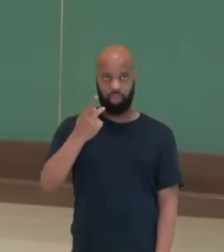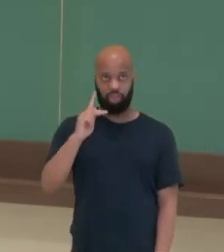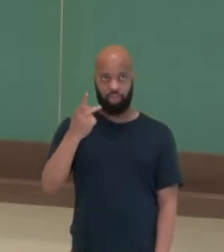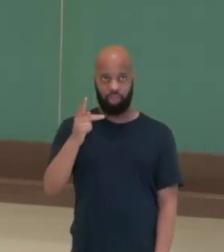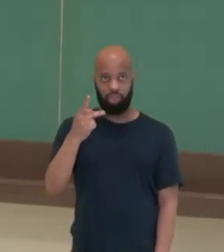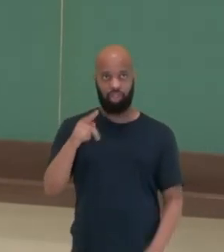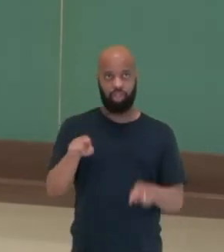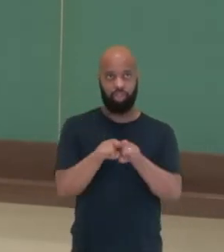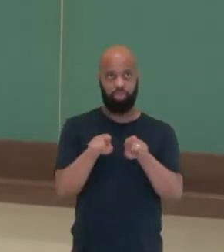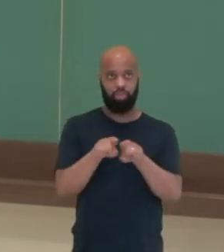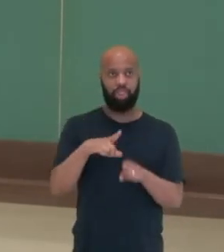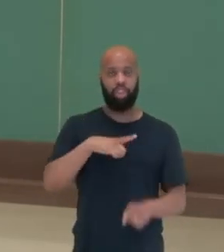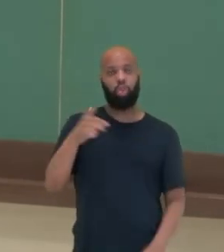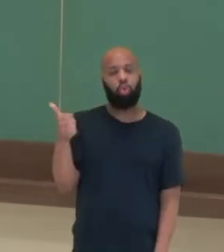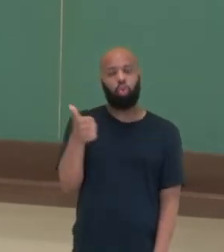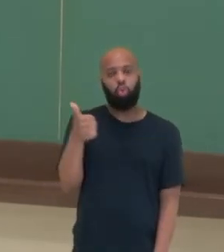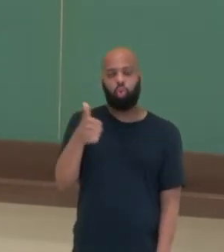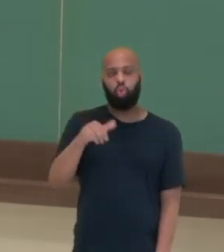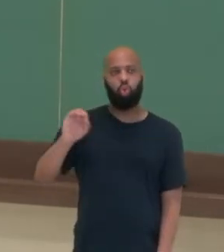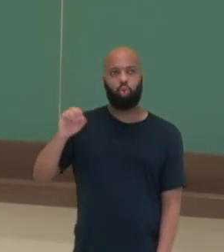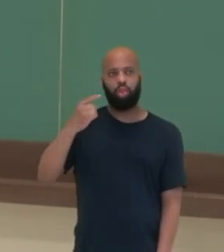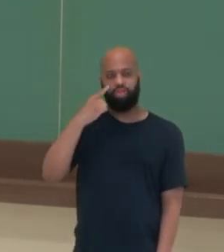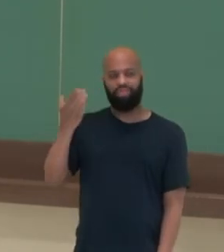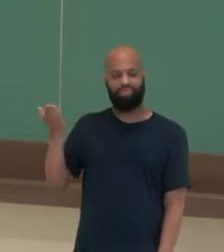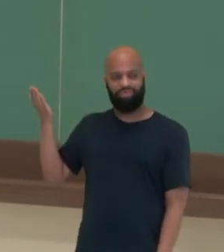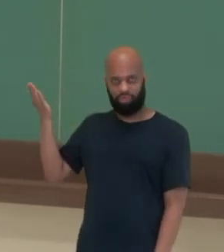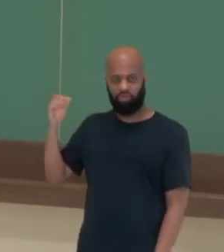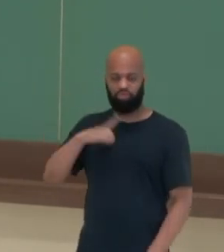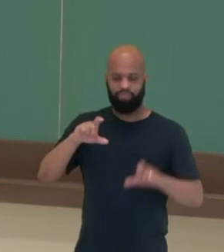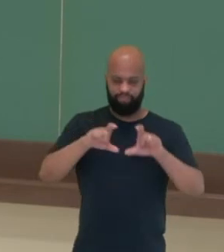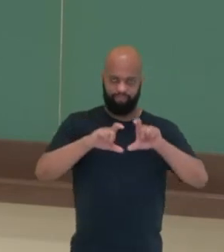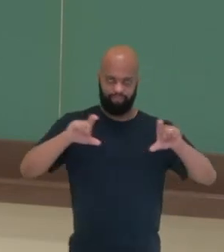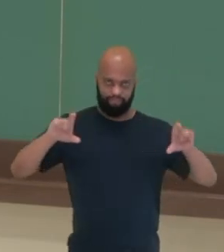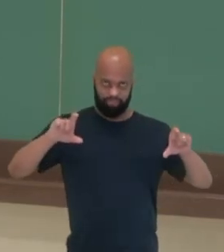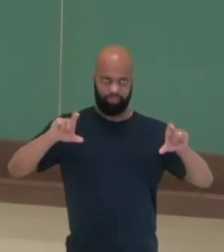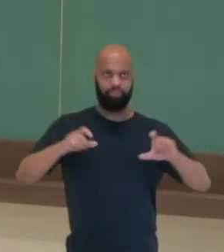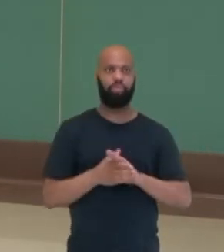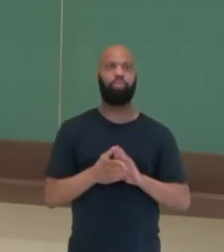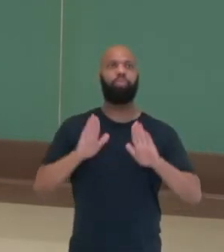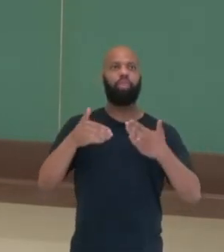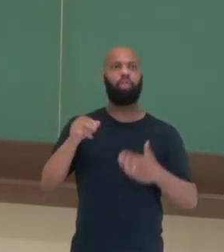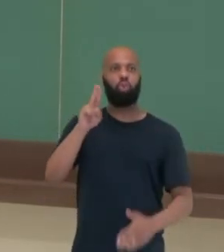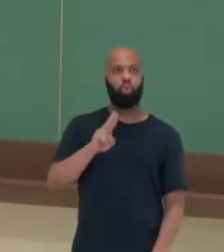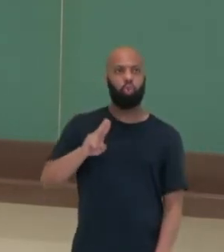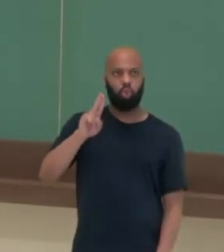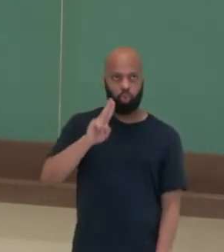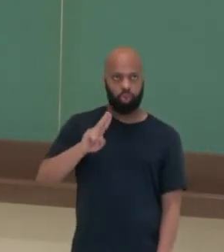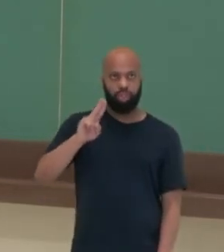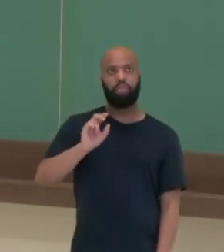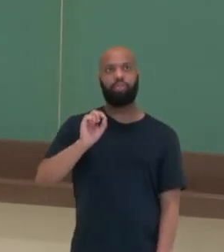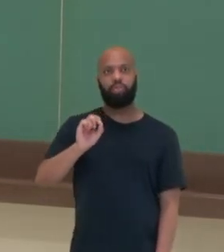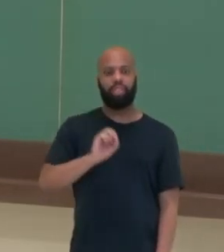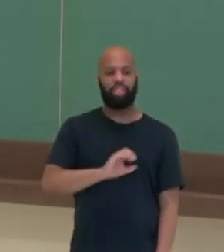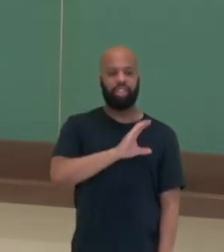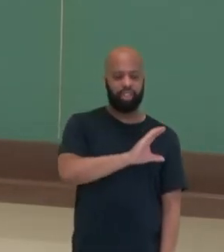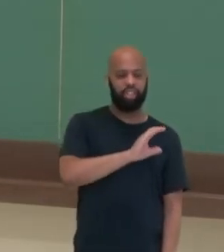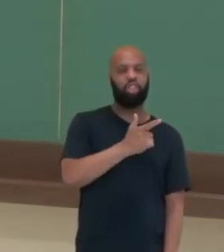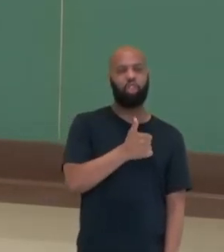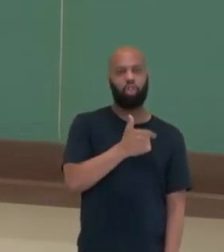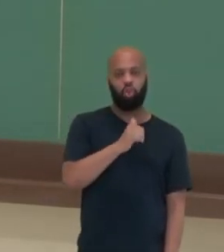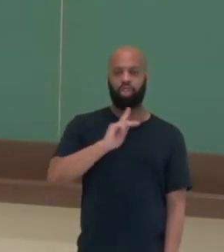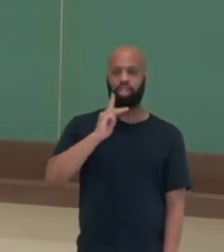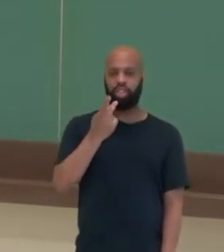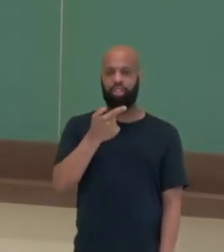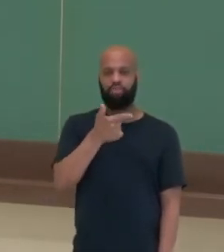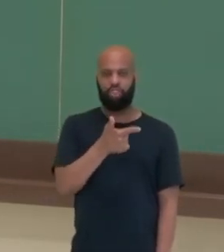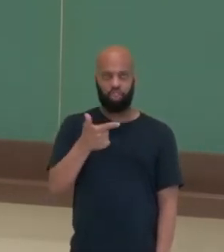Muito bem, está aqui a fórmula molecular da sacarose. E a sacarose, ela é usada, como ela é o açúcar mais comum,